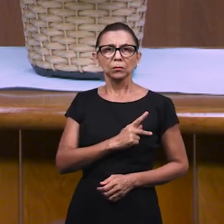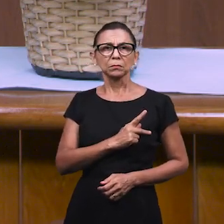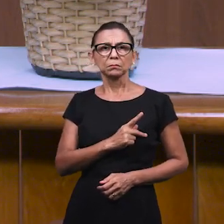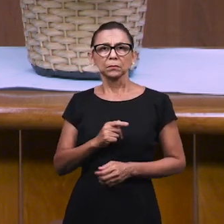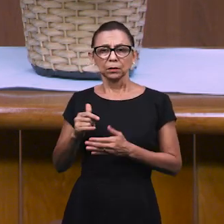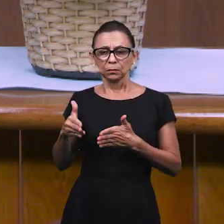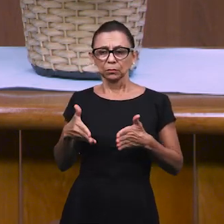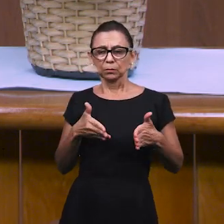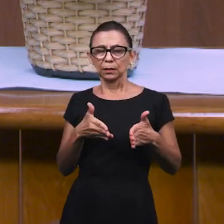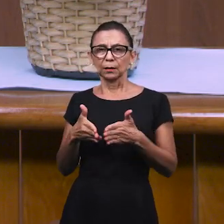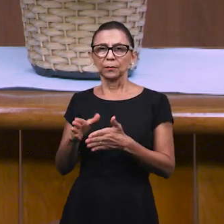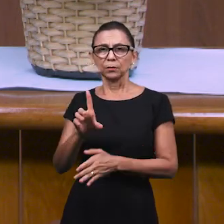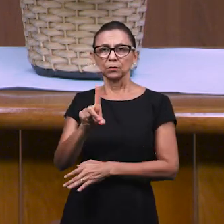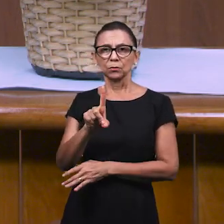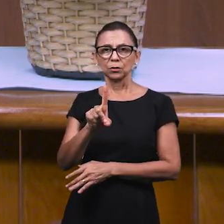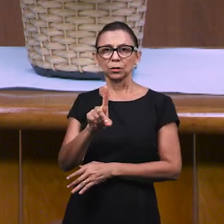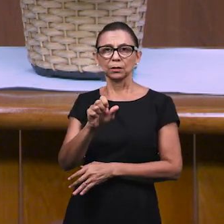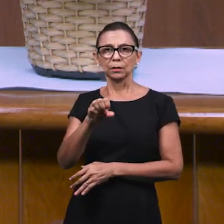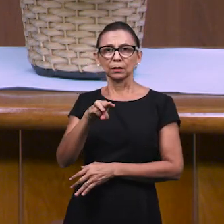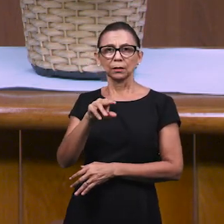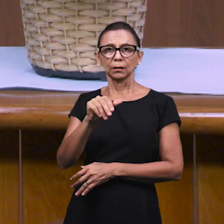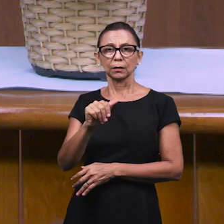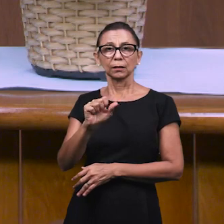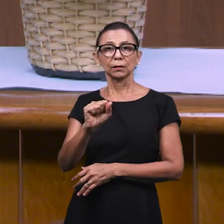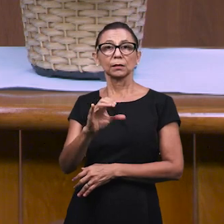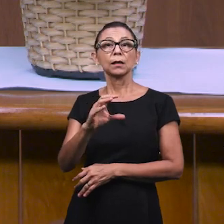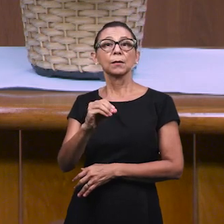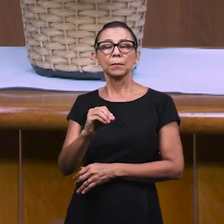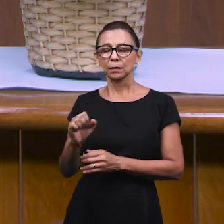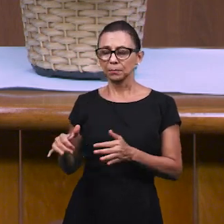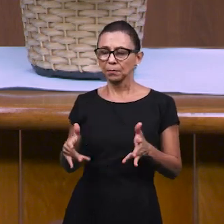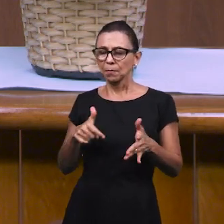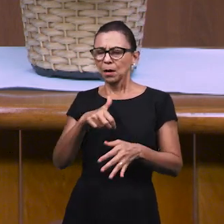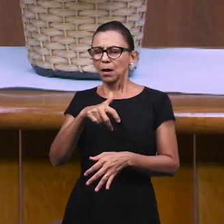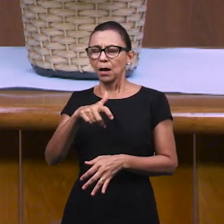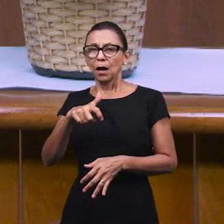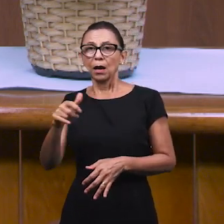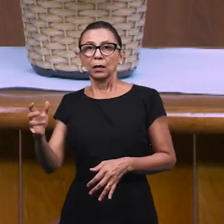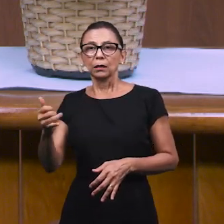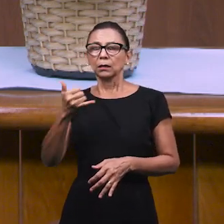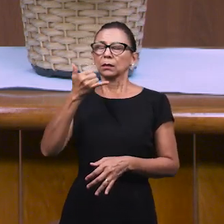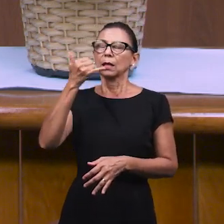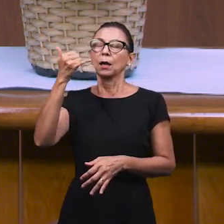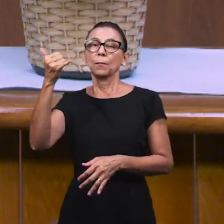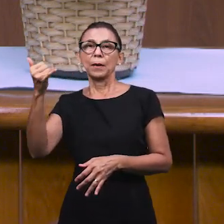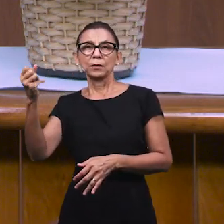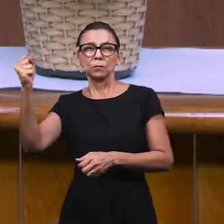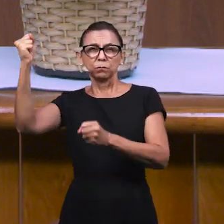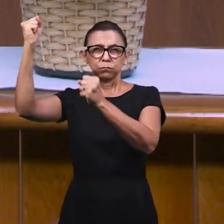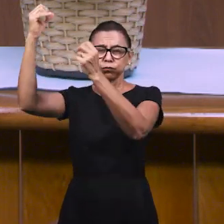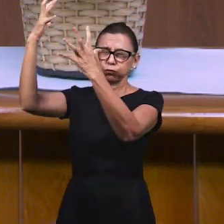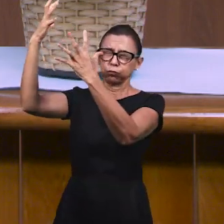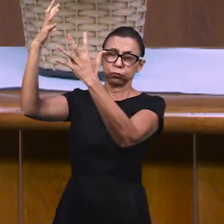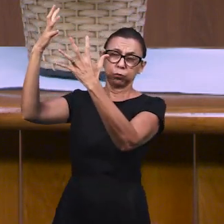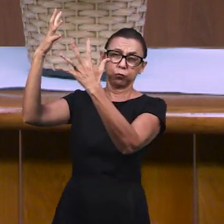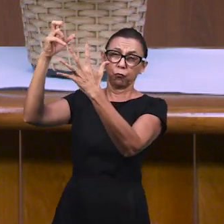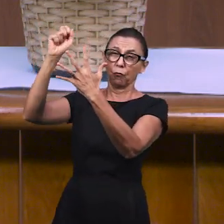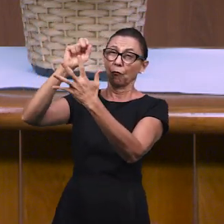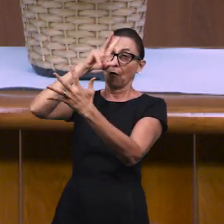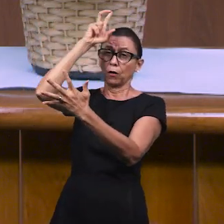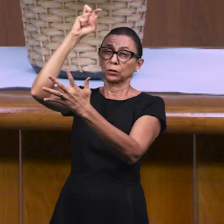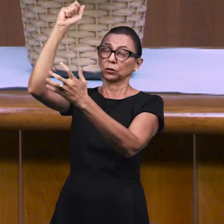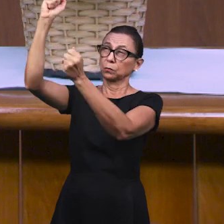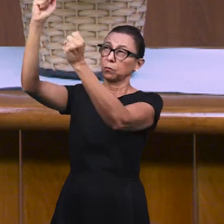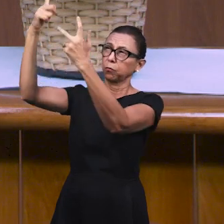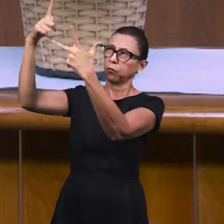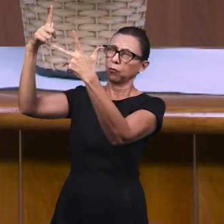caminho. Uma luz que ofuscou o sol. Uma luz que envergonhou o sol. Tamanho esplendor dessa luz, porque a luz do